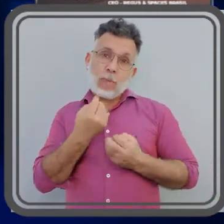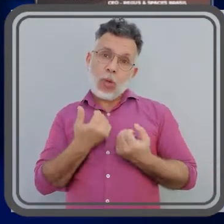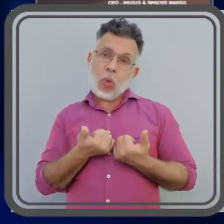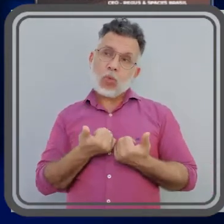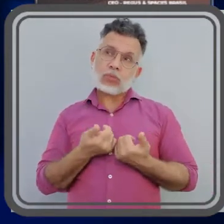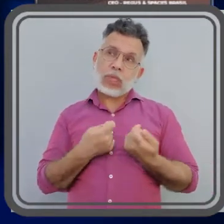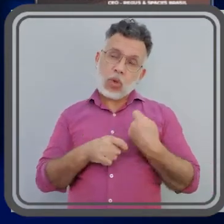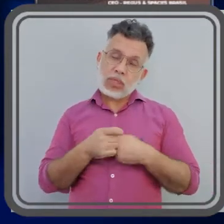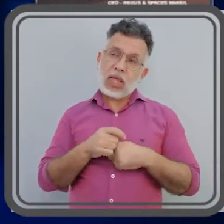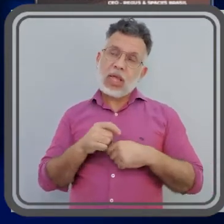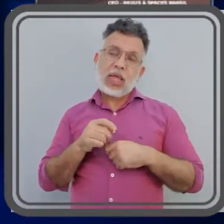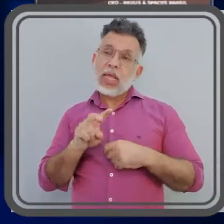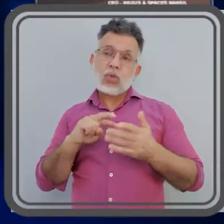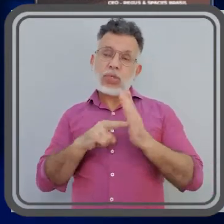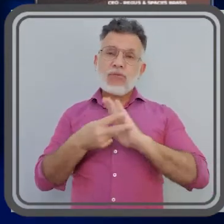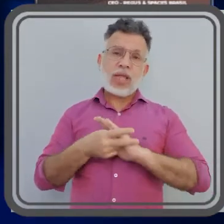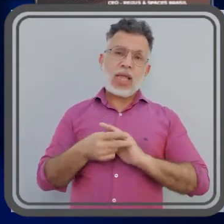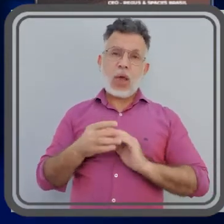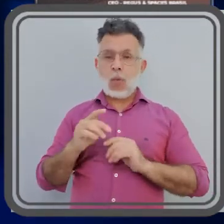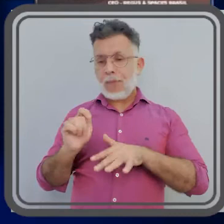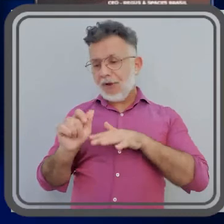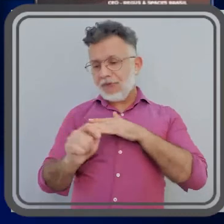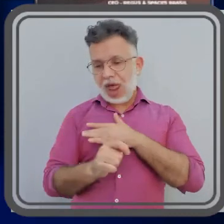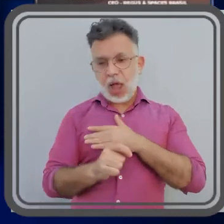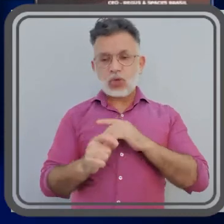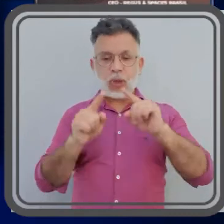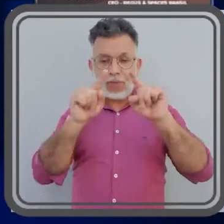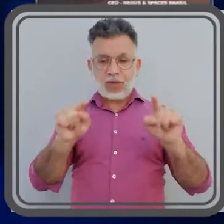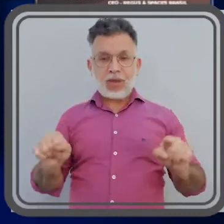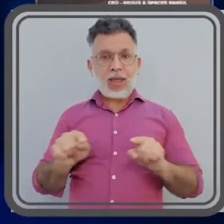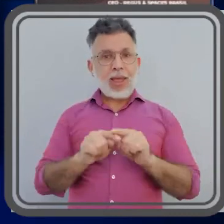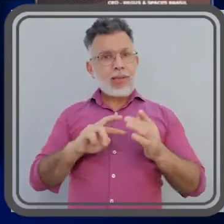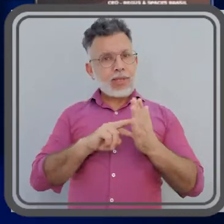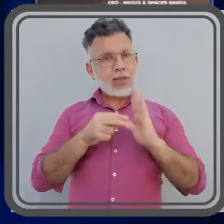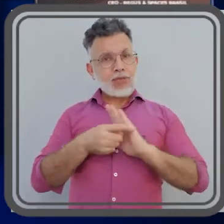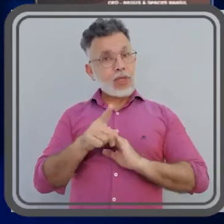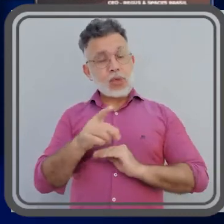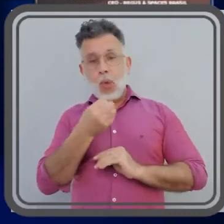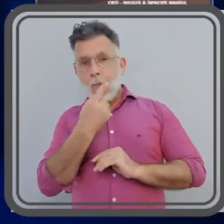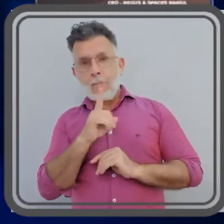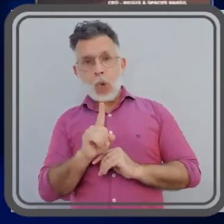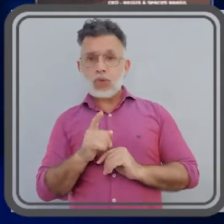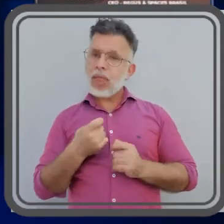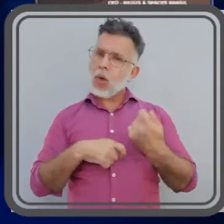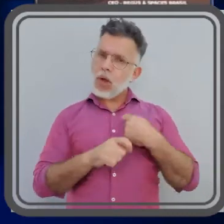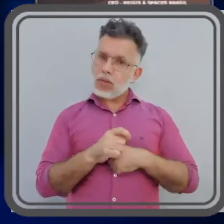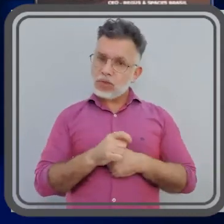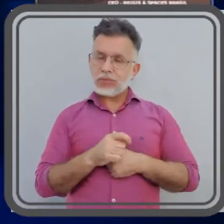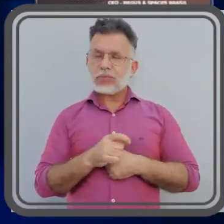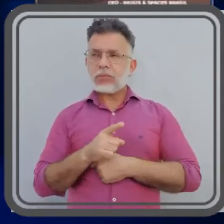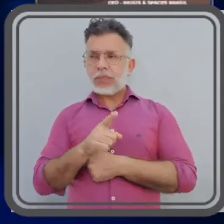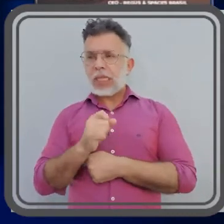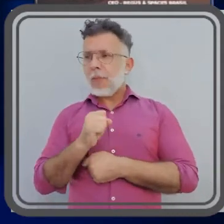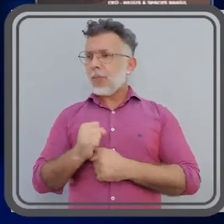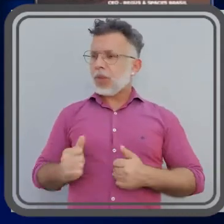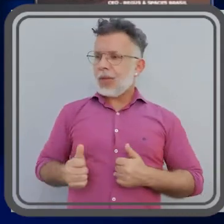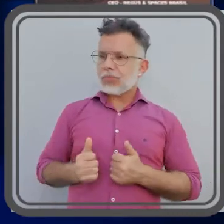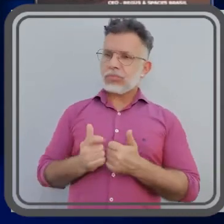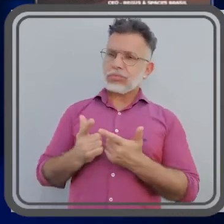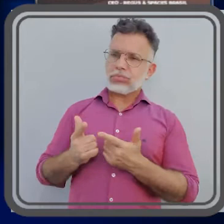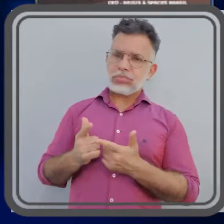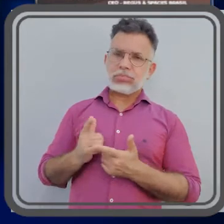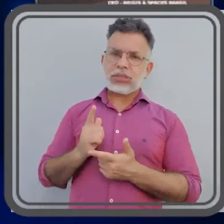uma fraude, que é uma pirâmide, nada disso. Significa que não é um bom negócio, né? Daí, putz, podemos gastar